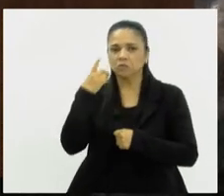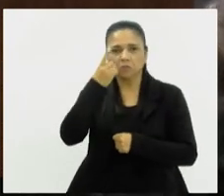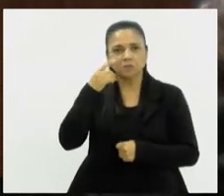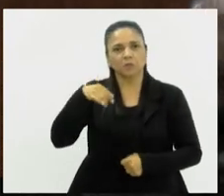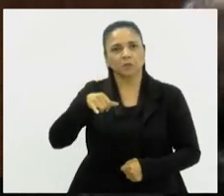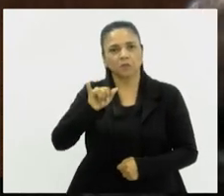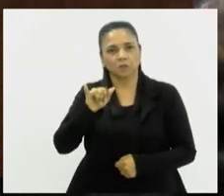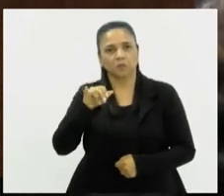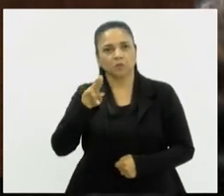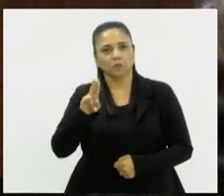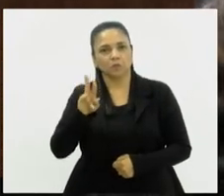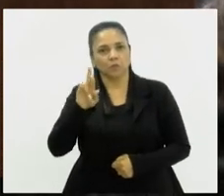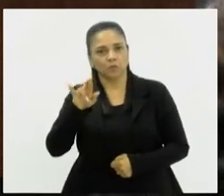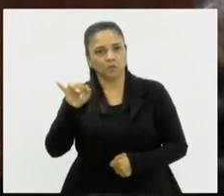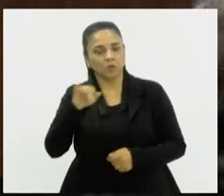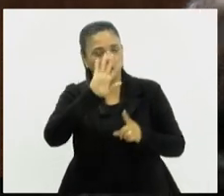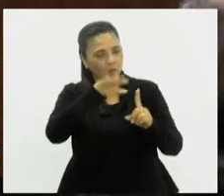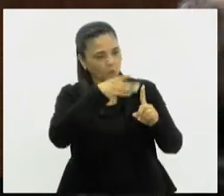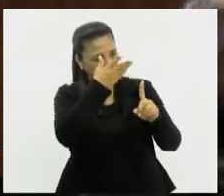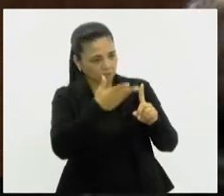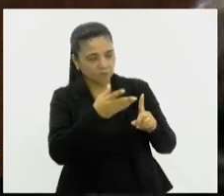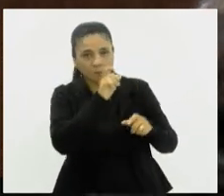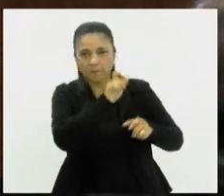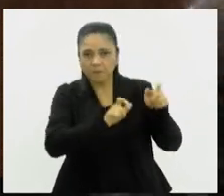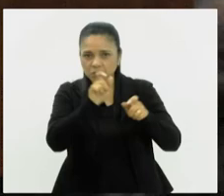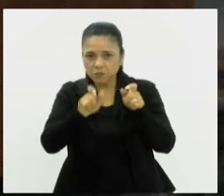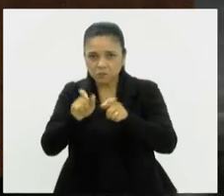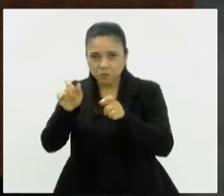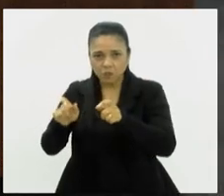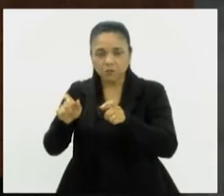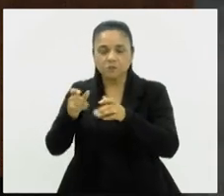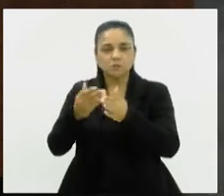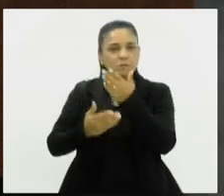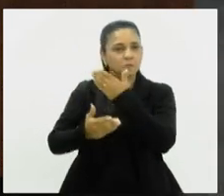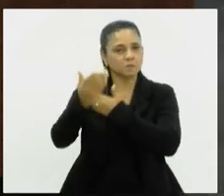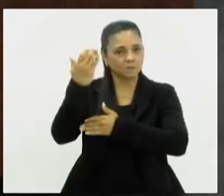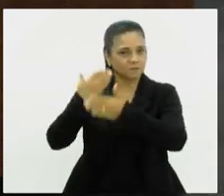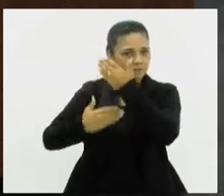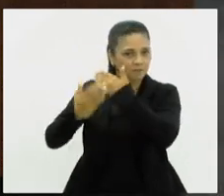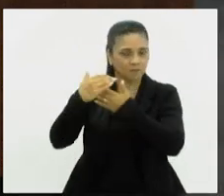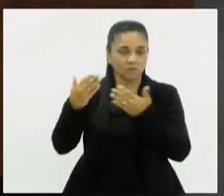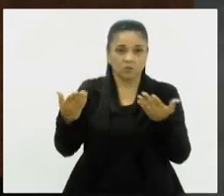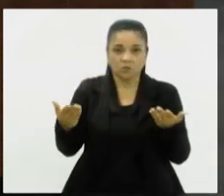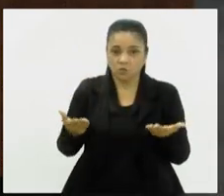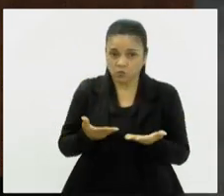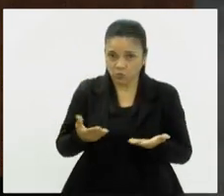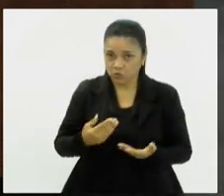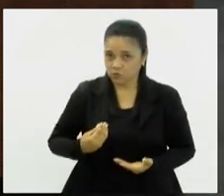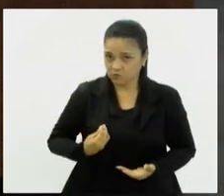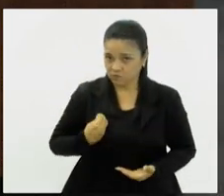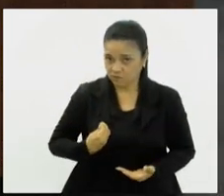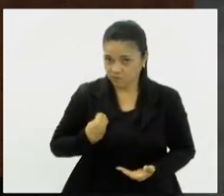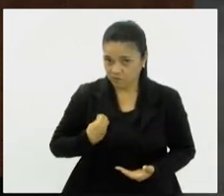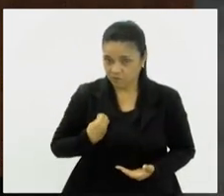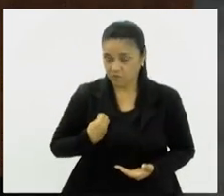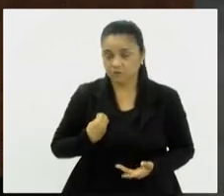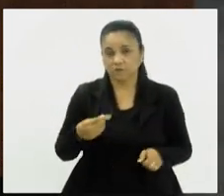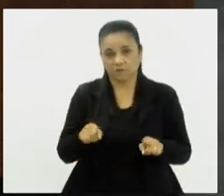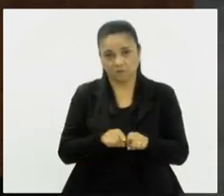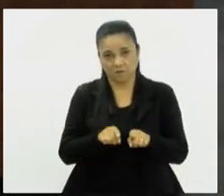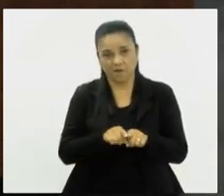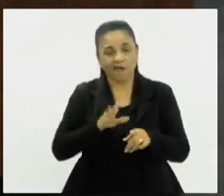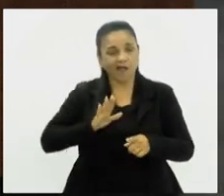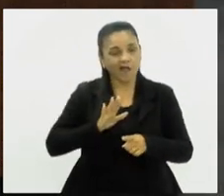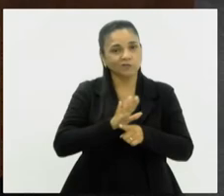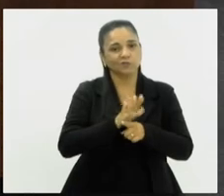homenageando pessoas que, no passado ou atualmente em vida, ajudam